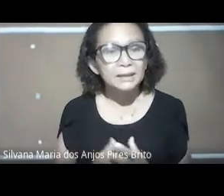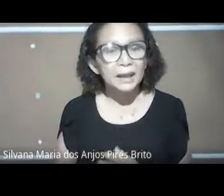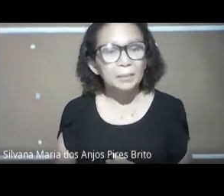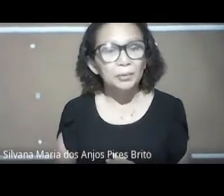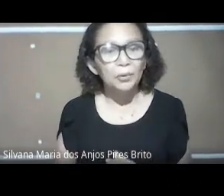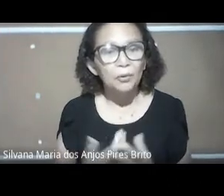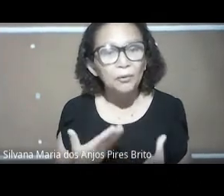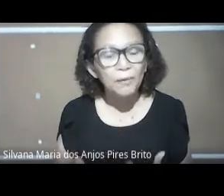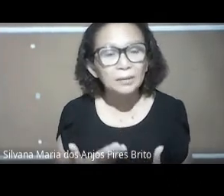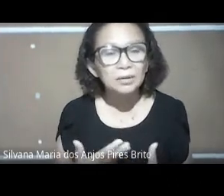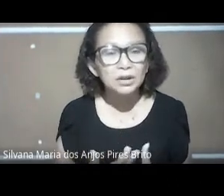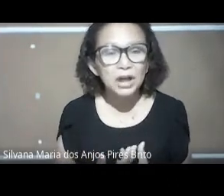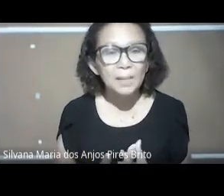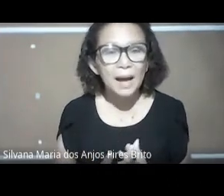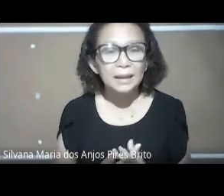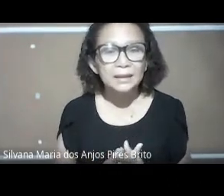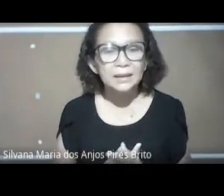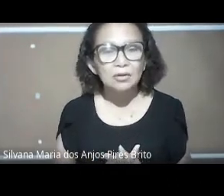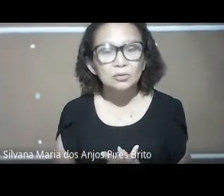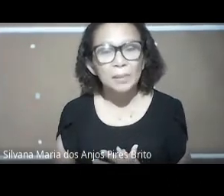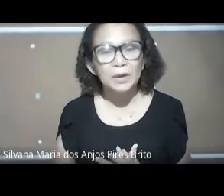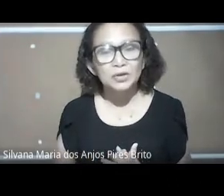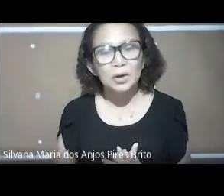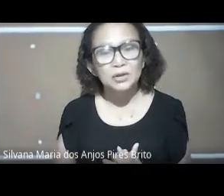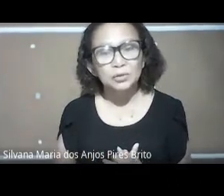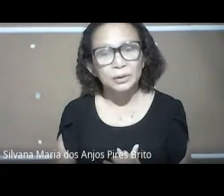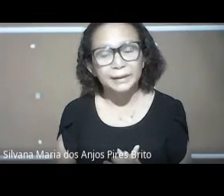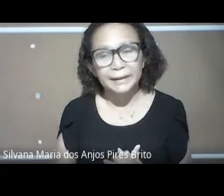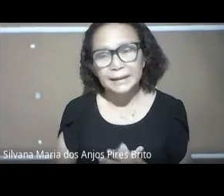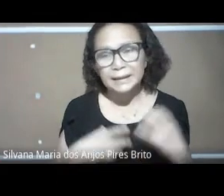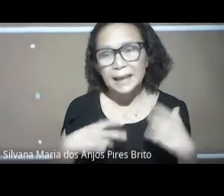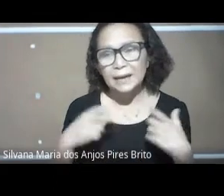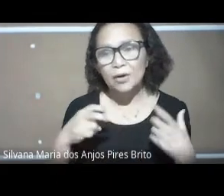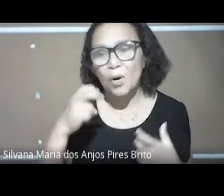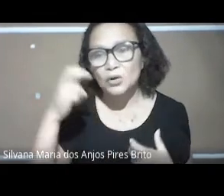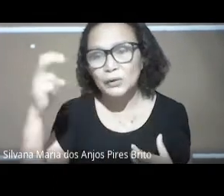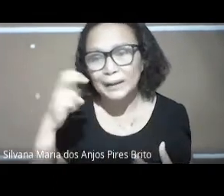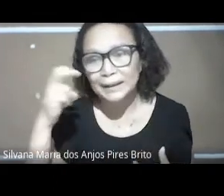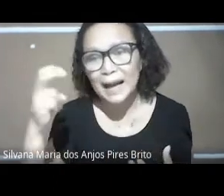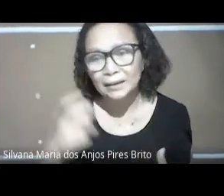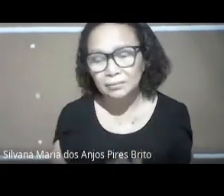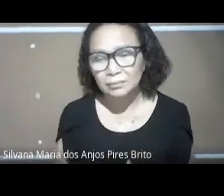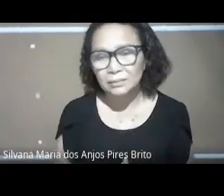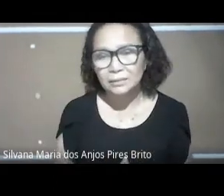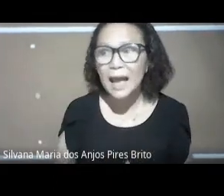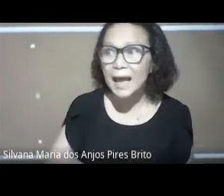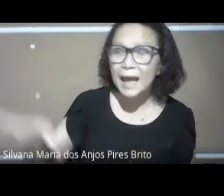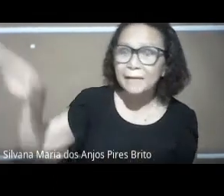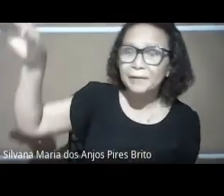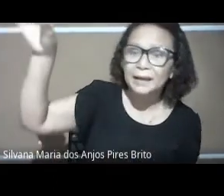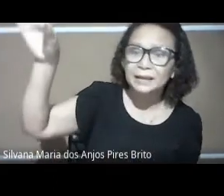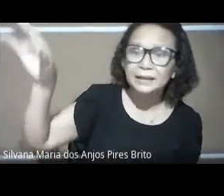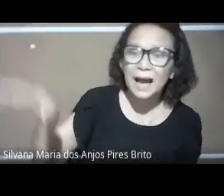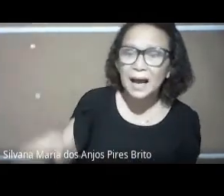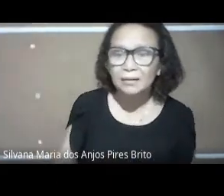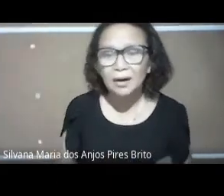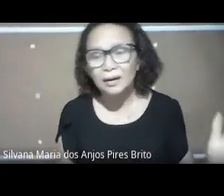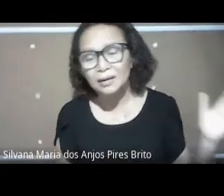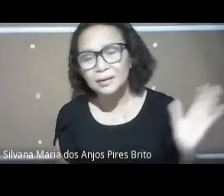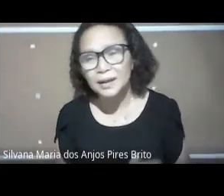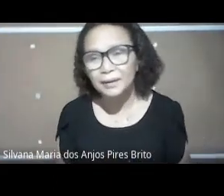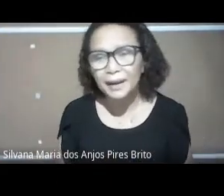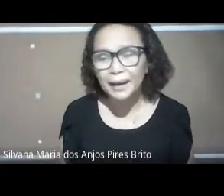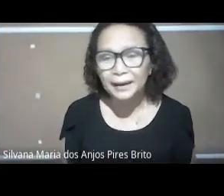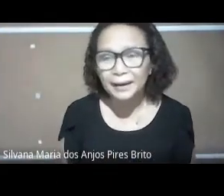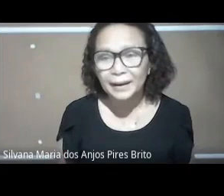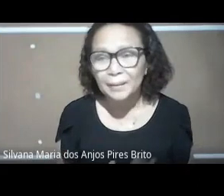Por exemplo, o fato de chamar a atenção de uma pessoa surda. Será que eu posso gritar? Ei, fulano de tal,